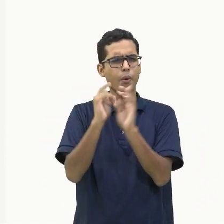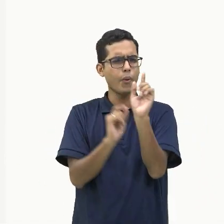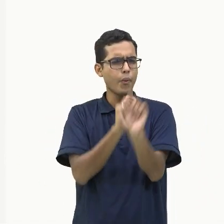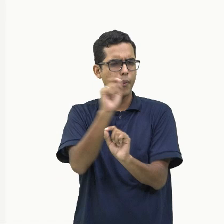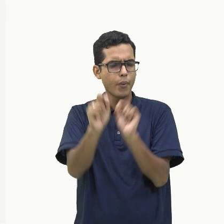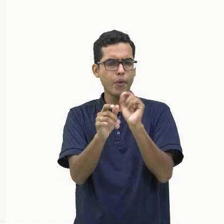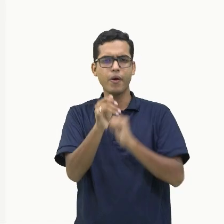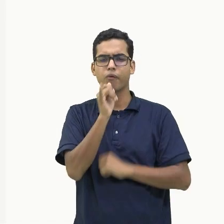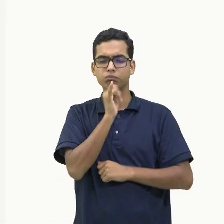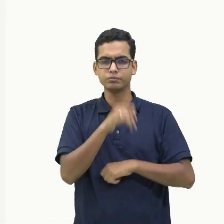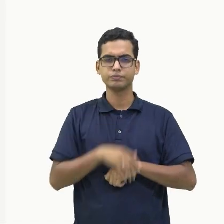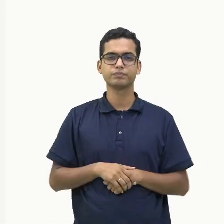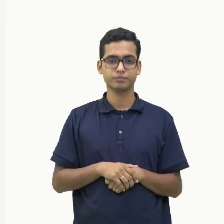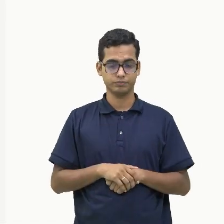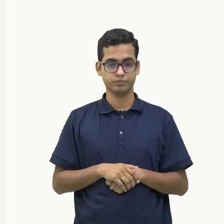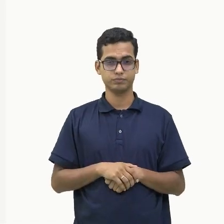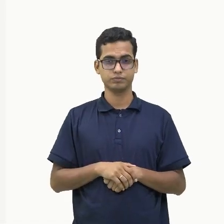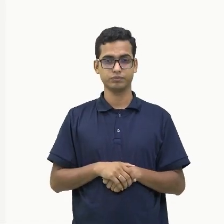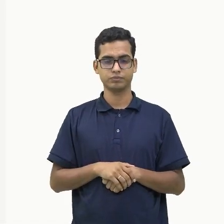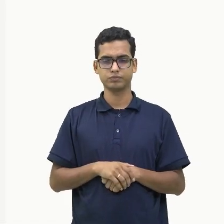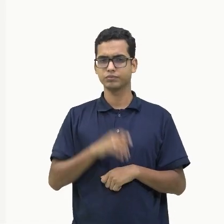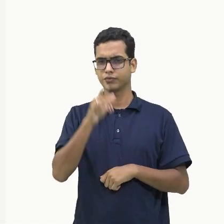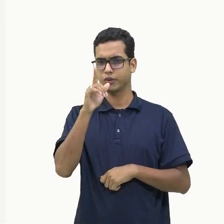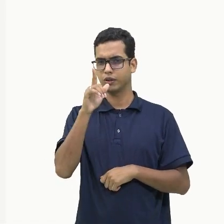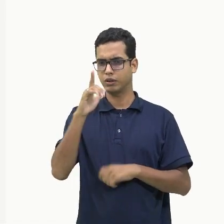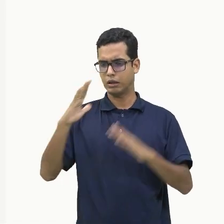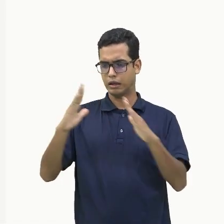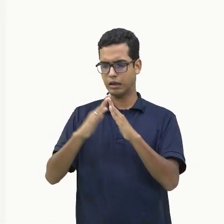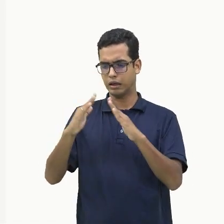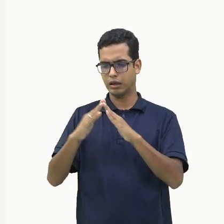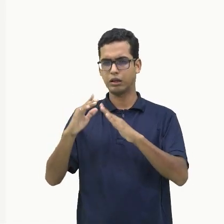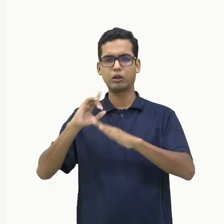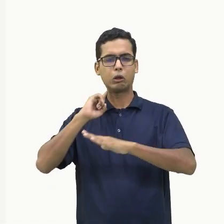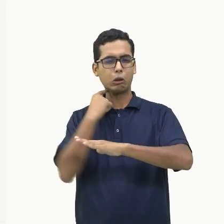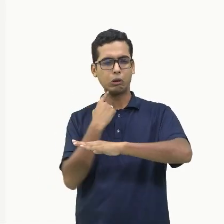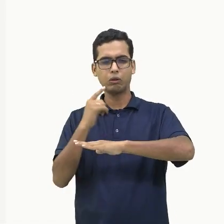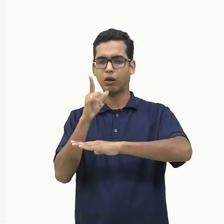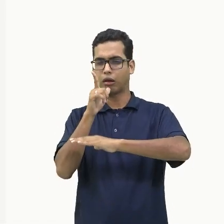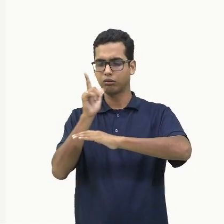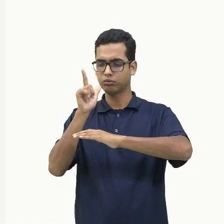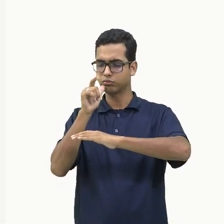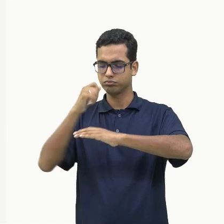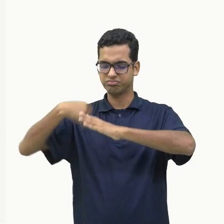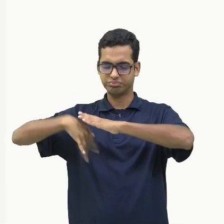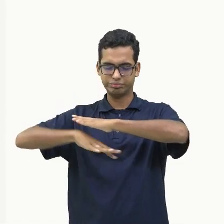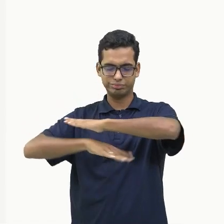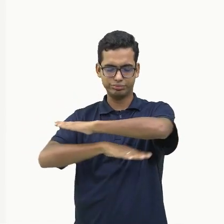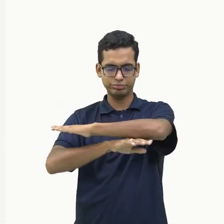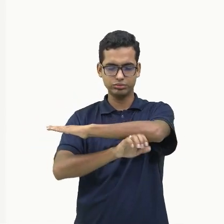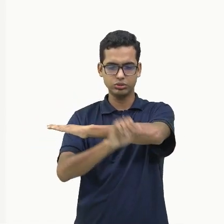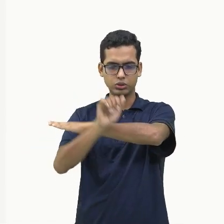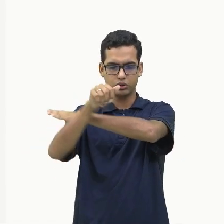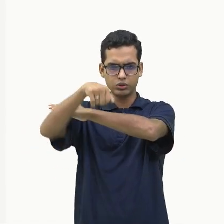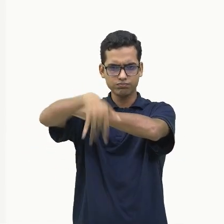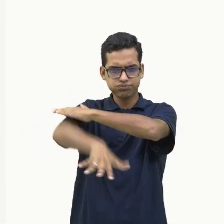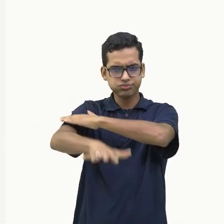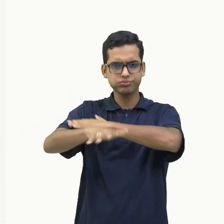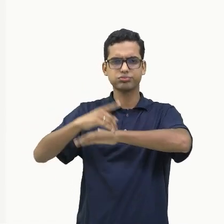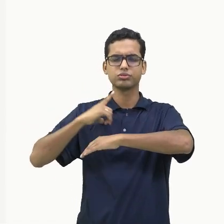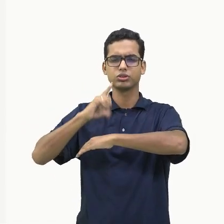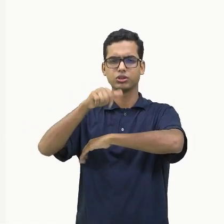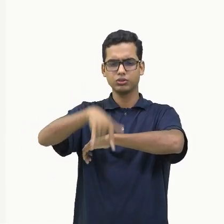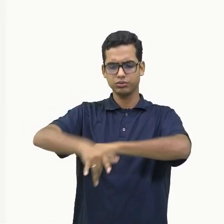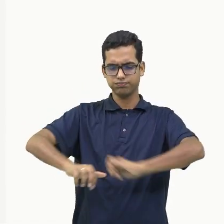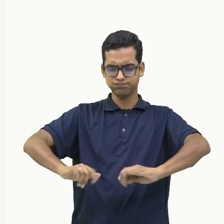exemplo, despejo de esgotos domésticos, ainda esgotos industriais, que vão ocorrer um aporte